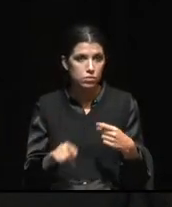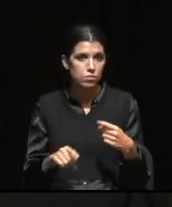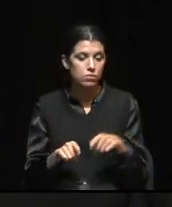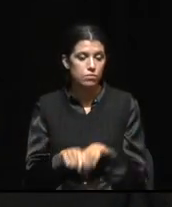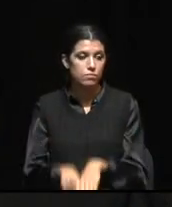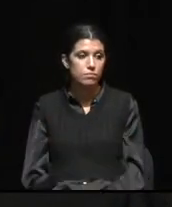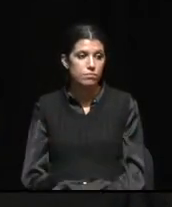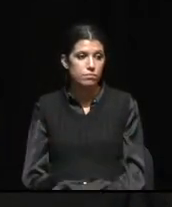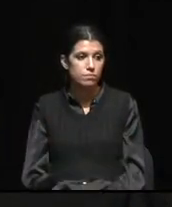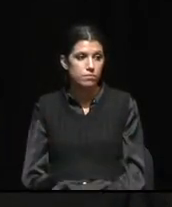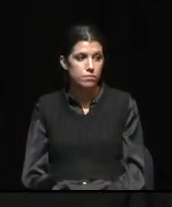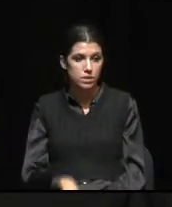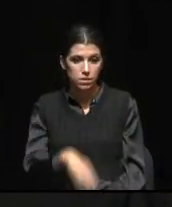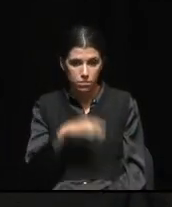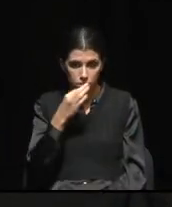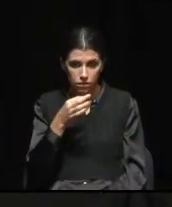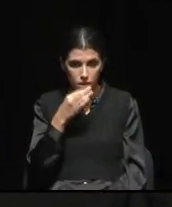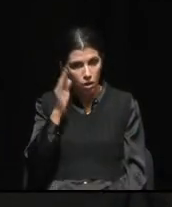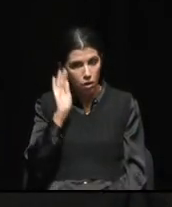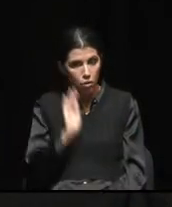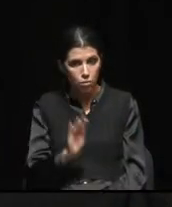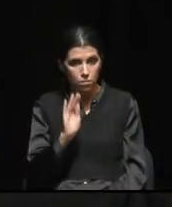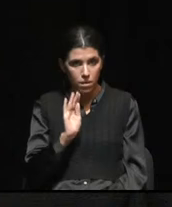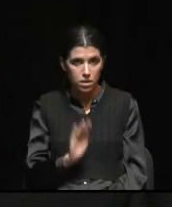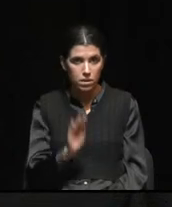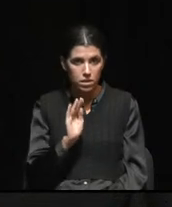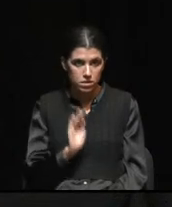grande estamos a falar de uma